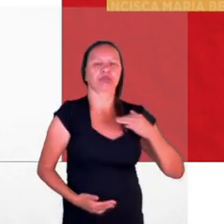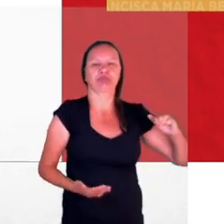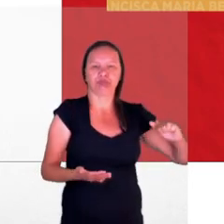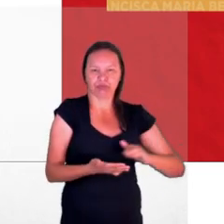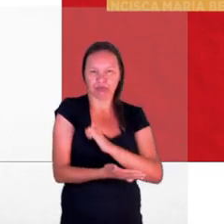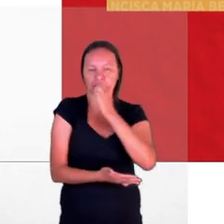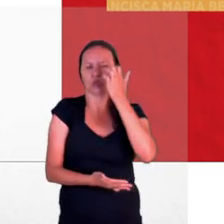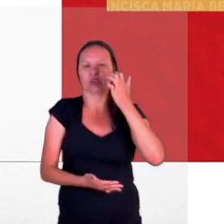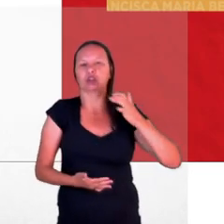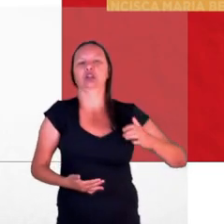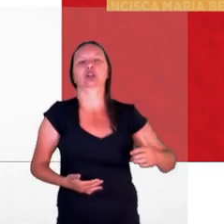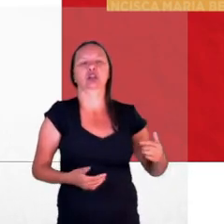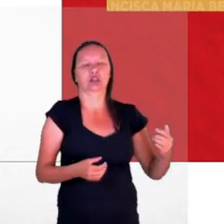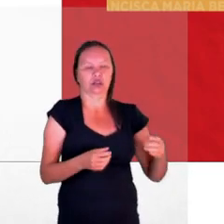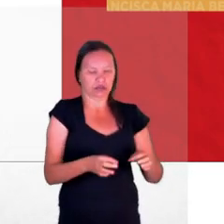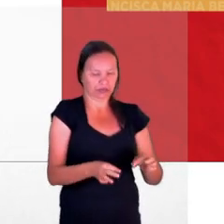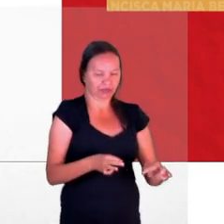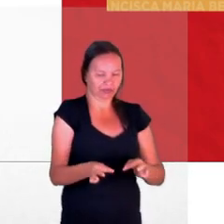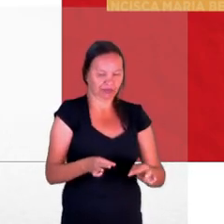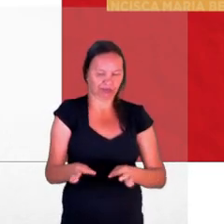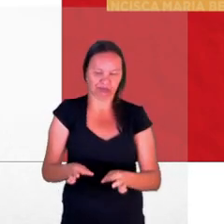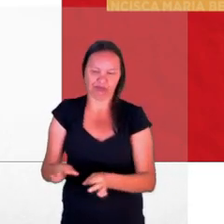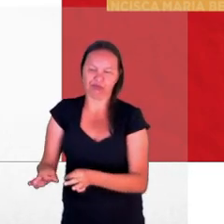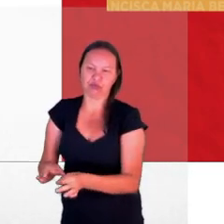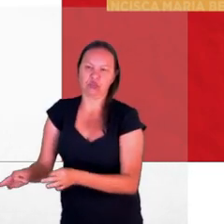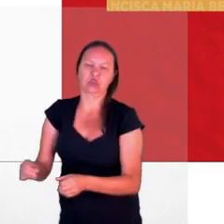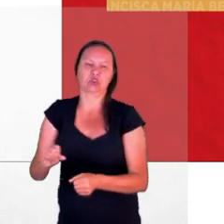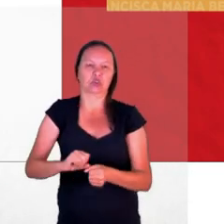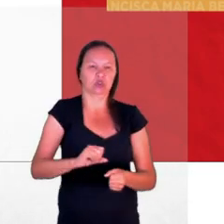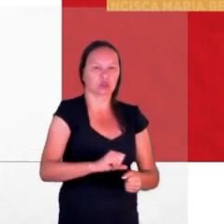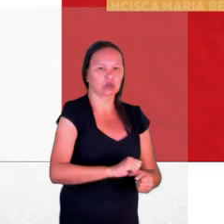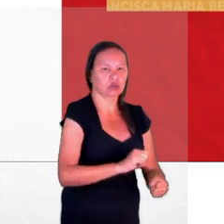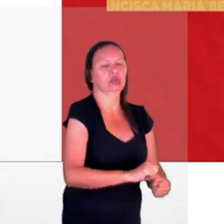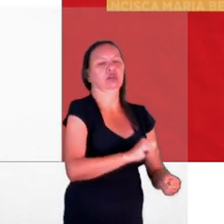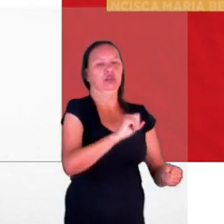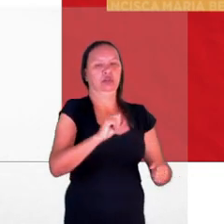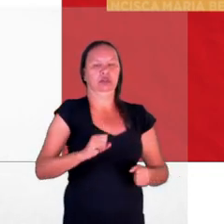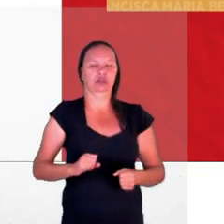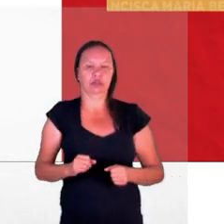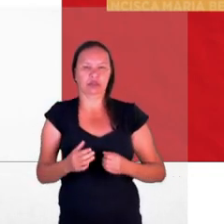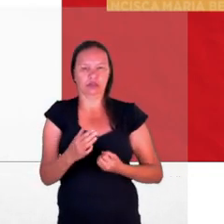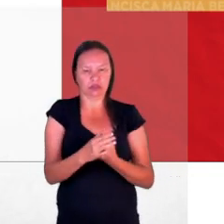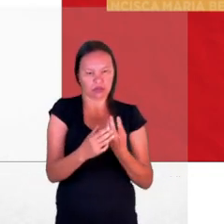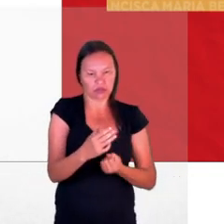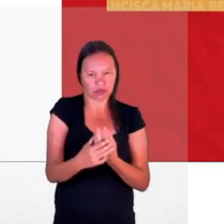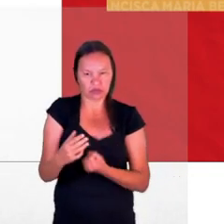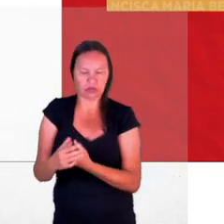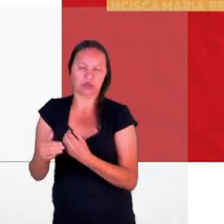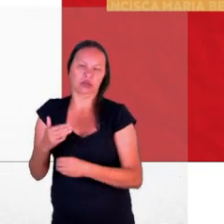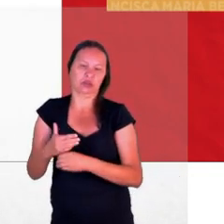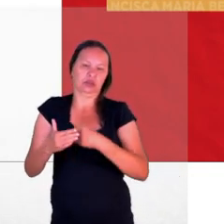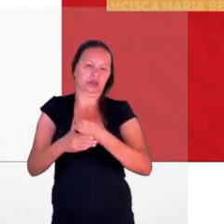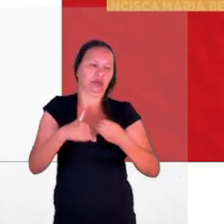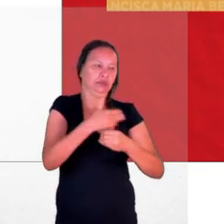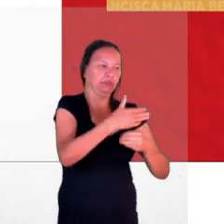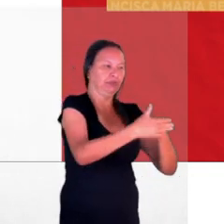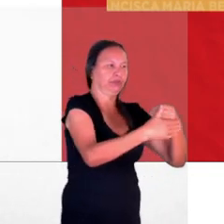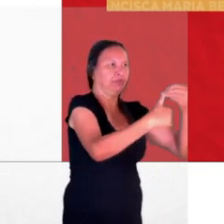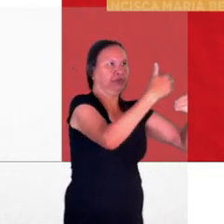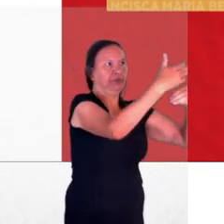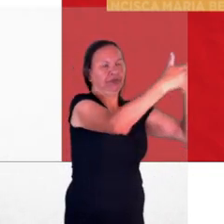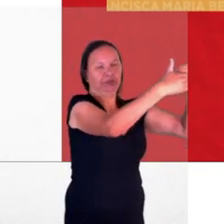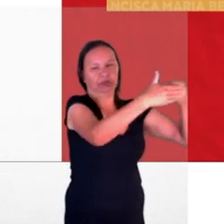eh ir organizando essa atividade né como é que ela vai se desenvolver com aquelas especificidades características dos